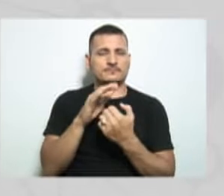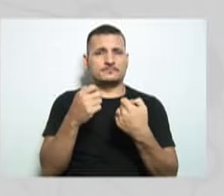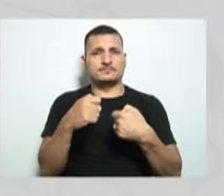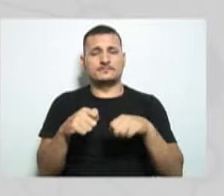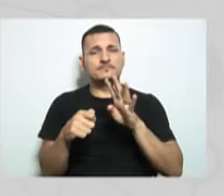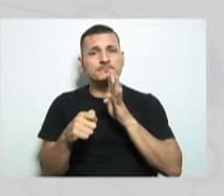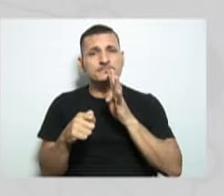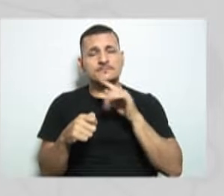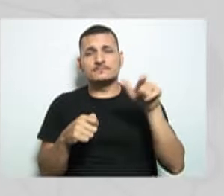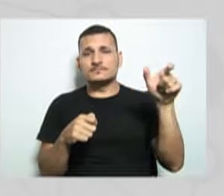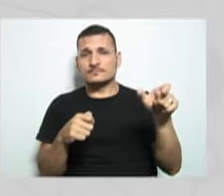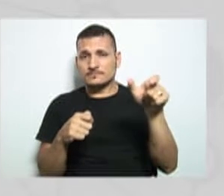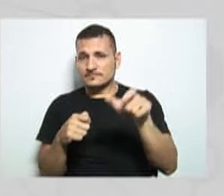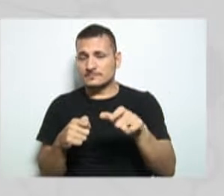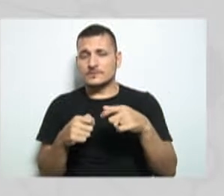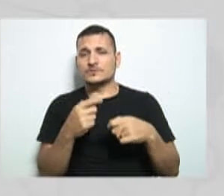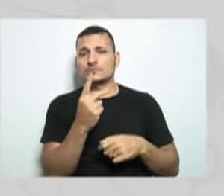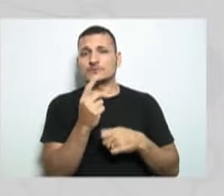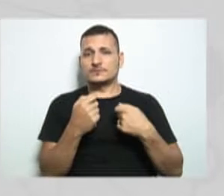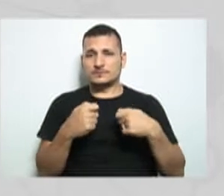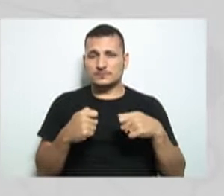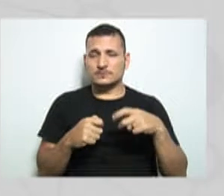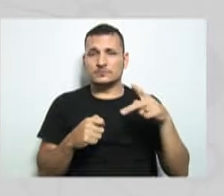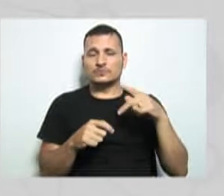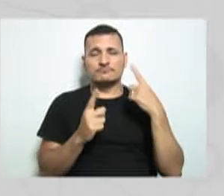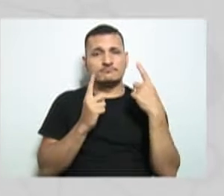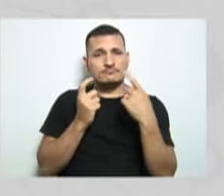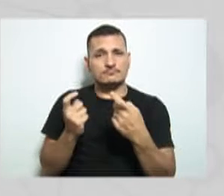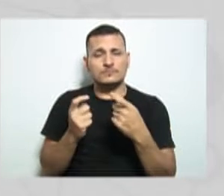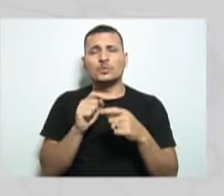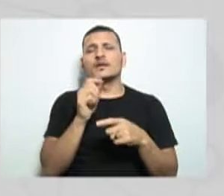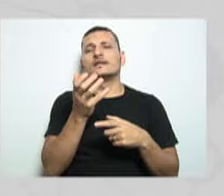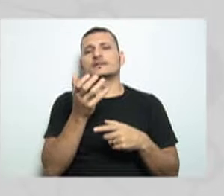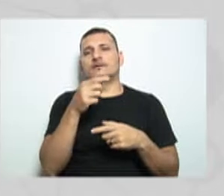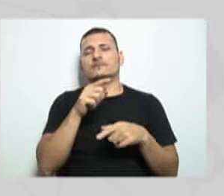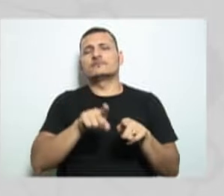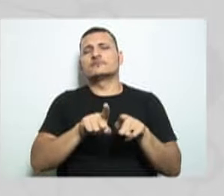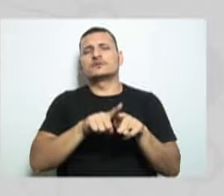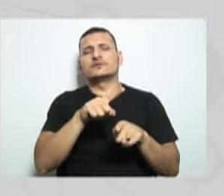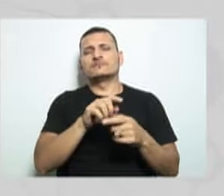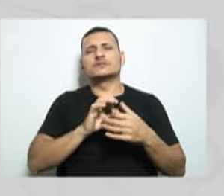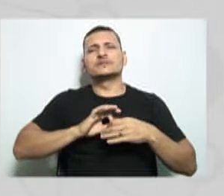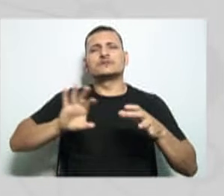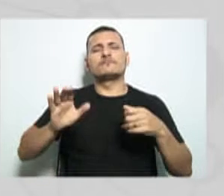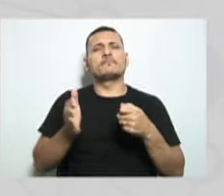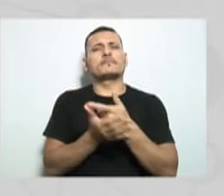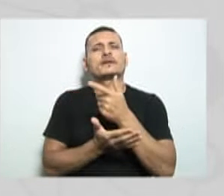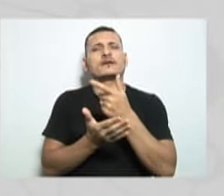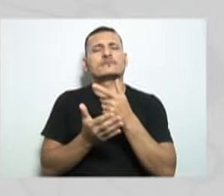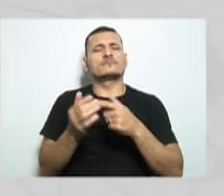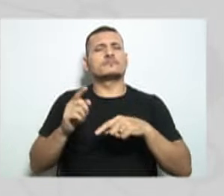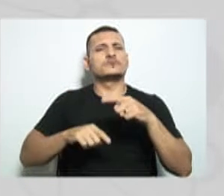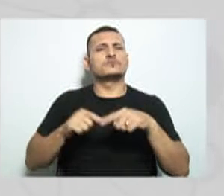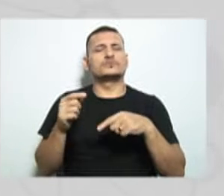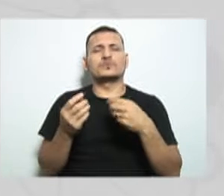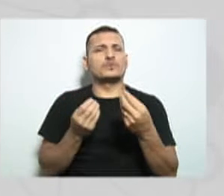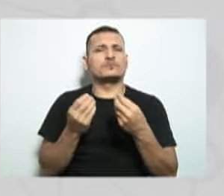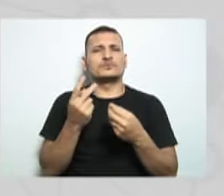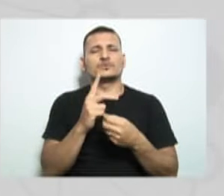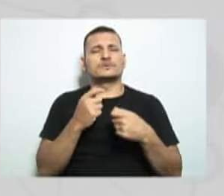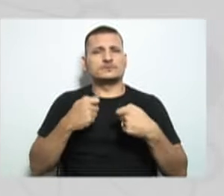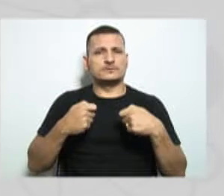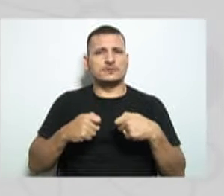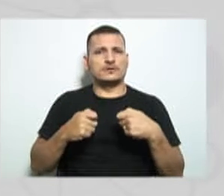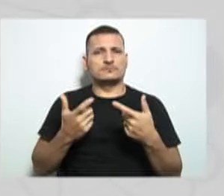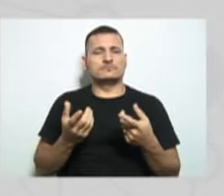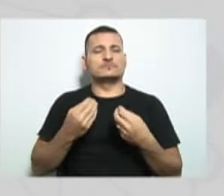suas necessidades, expectativas e principalmente o preço que está disposto a pagar por um produto que satisfaça as suas necessidades. Aqui